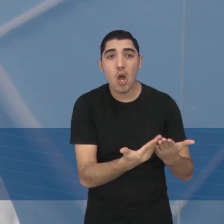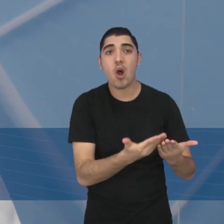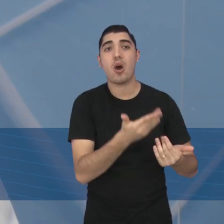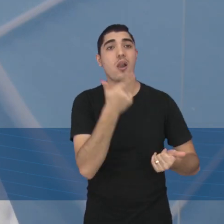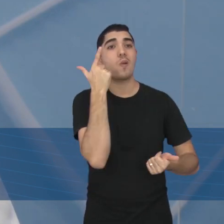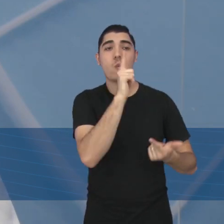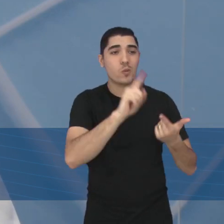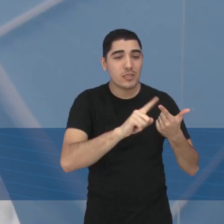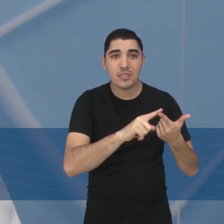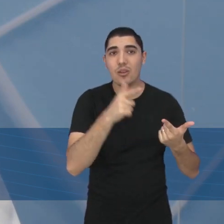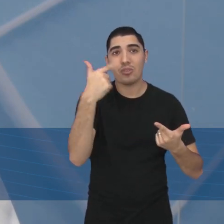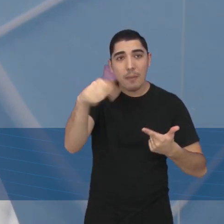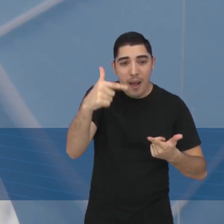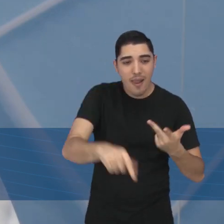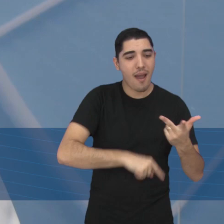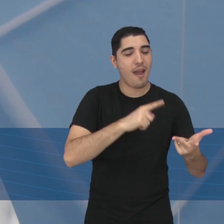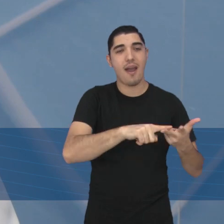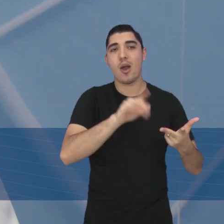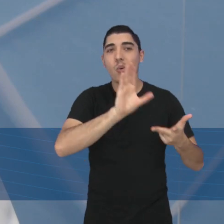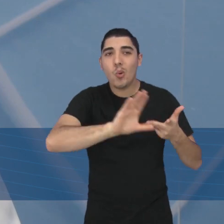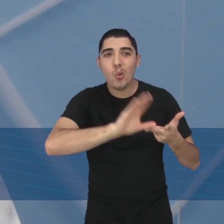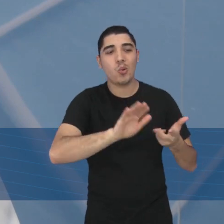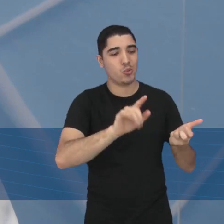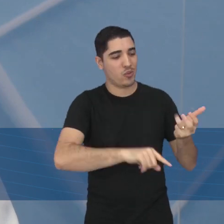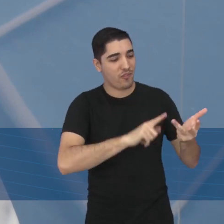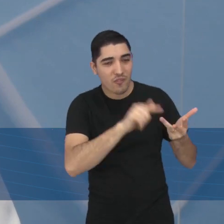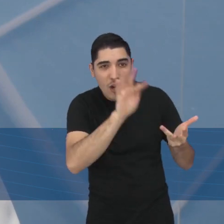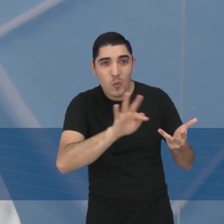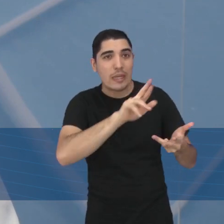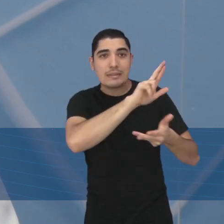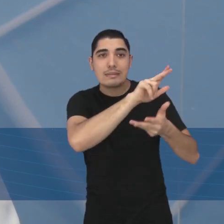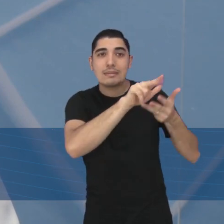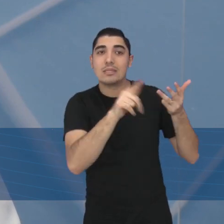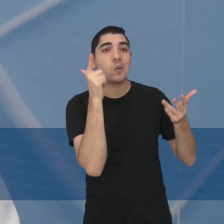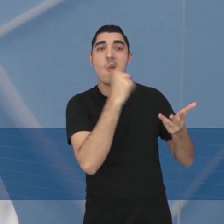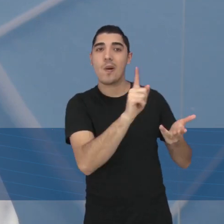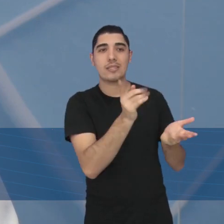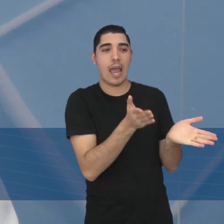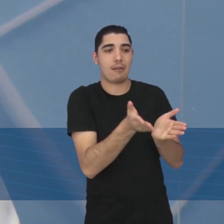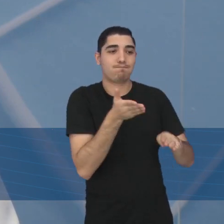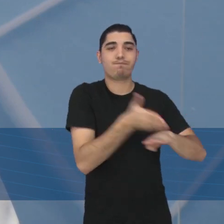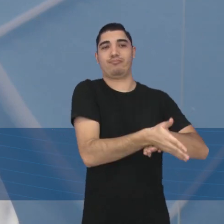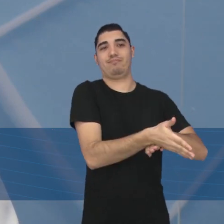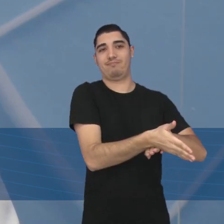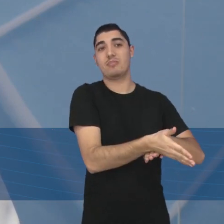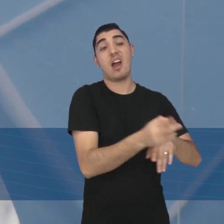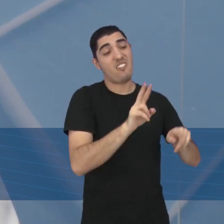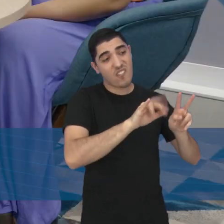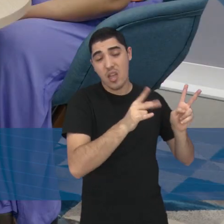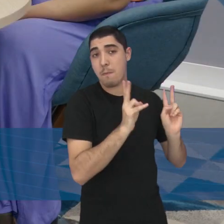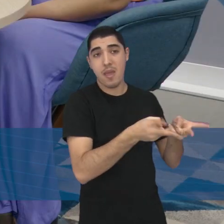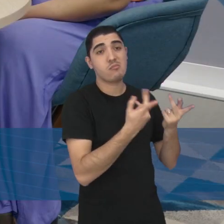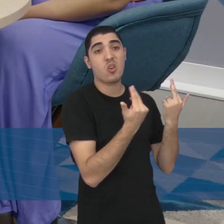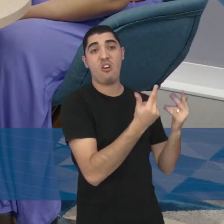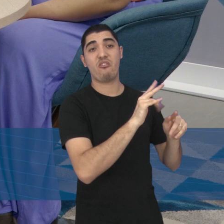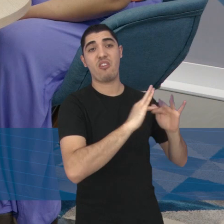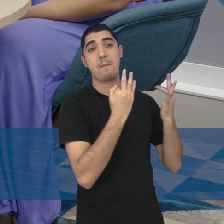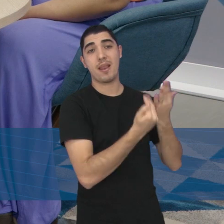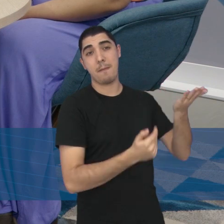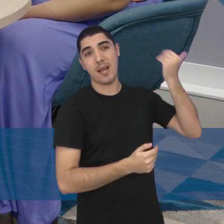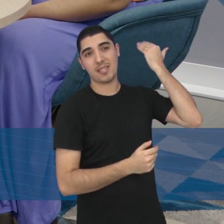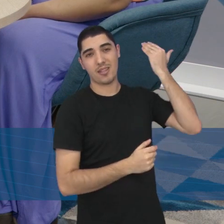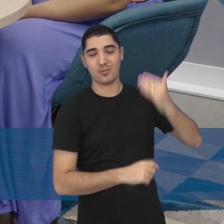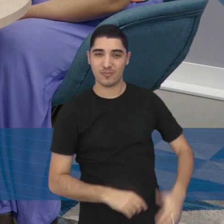educação para preveni-la, para que ela não possa, para que ela não repita esse mesmo ciclo familiar. E a gente